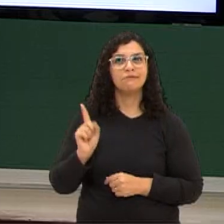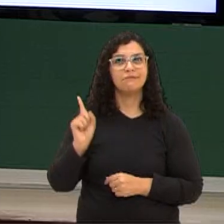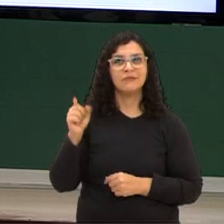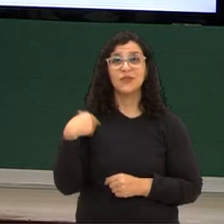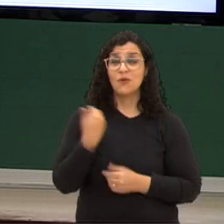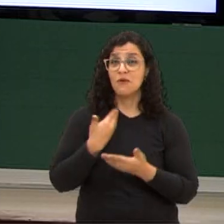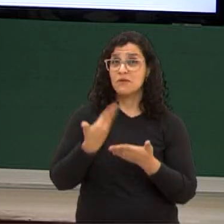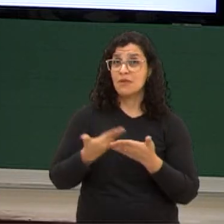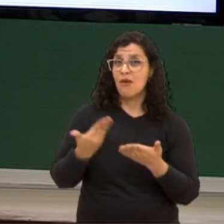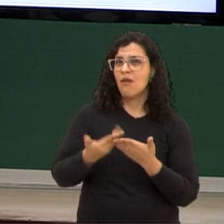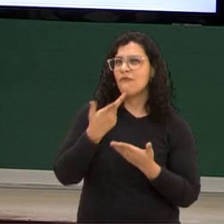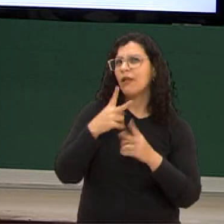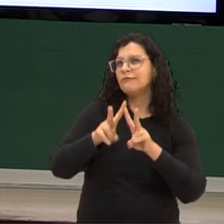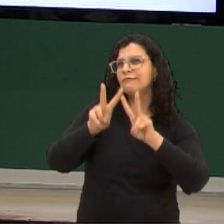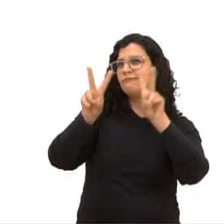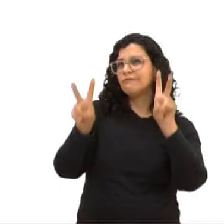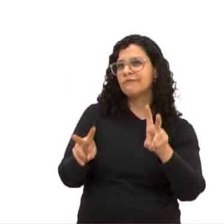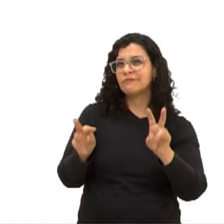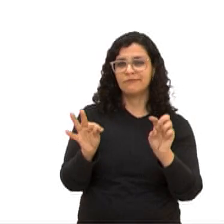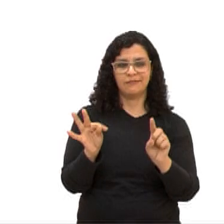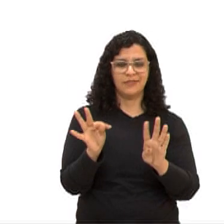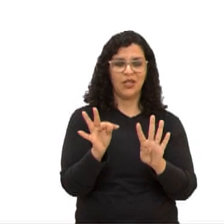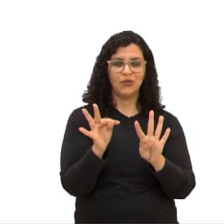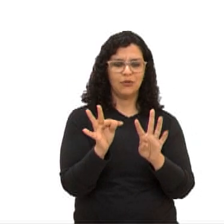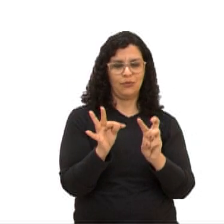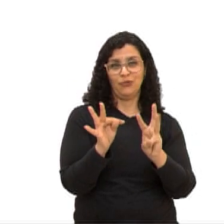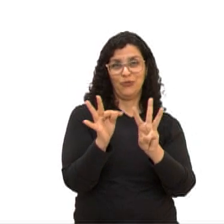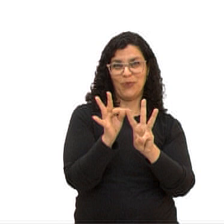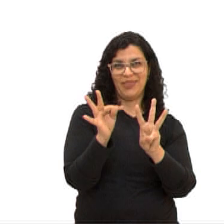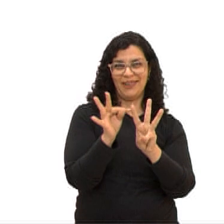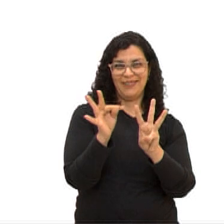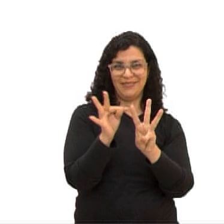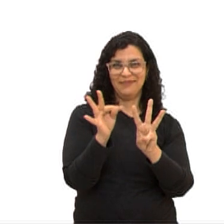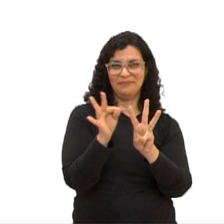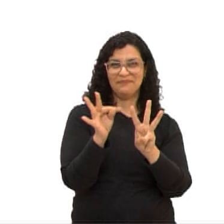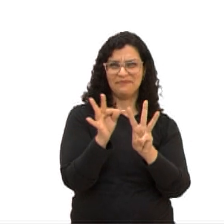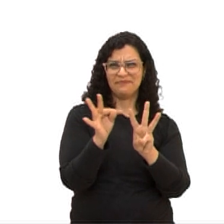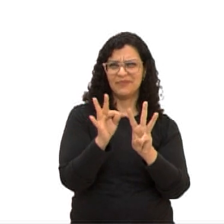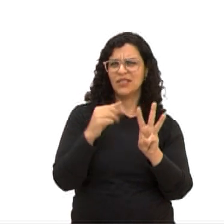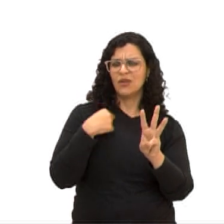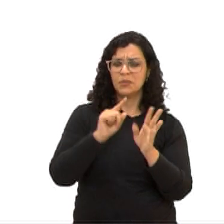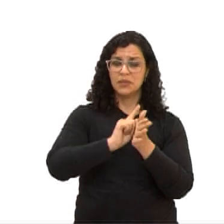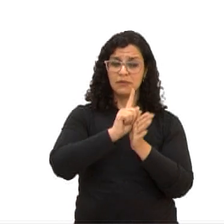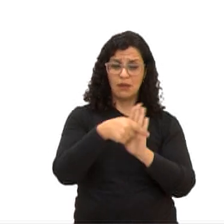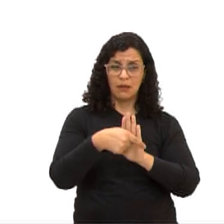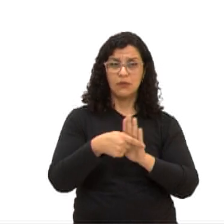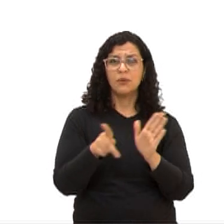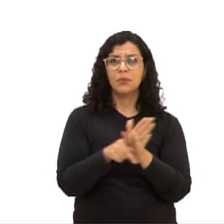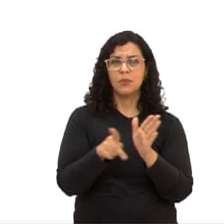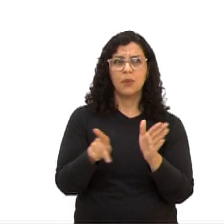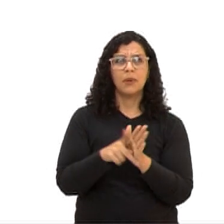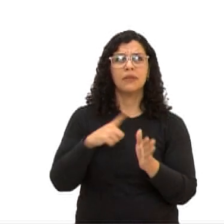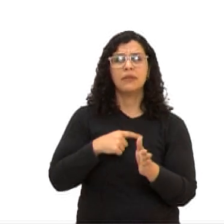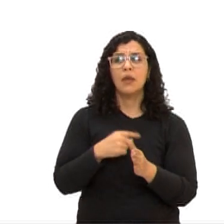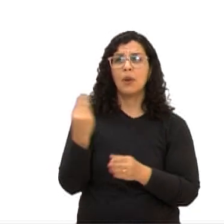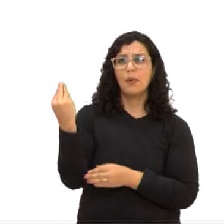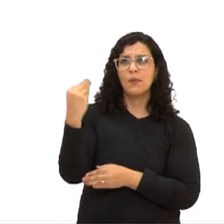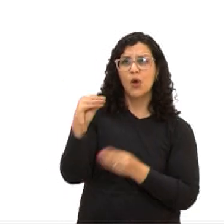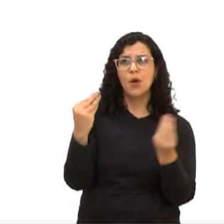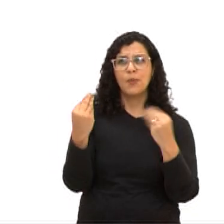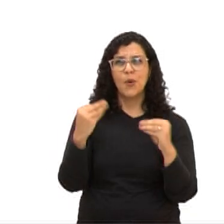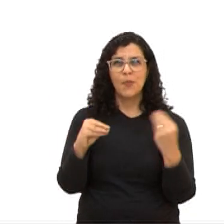a nossa aula tem o tema tuitando. Veremos os gêneros, notas de recados